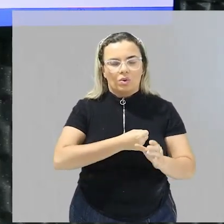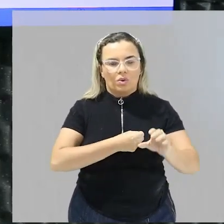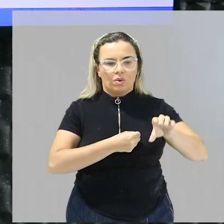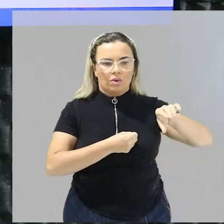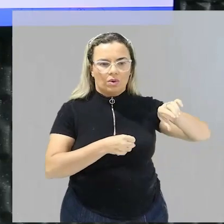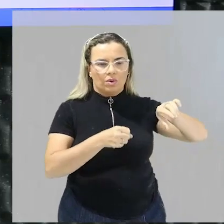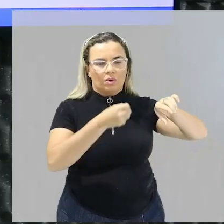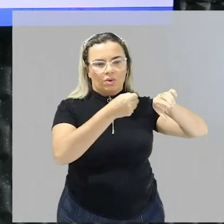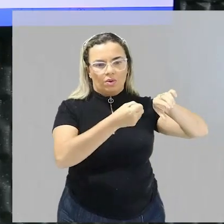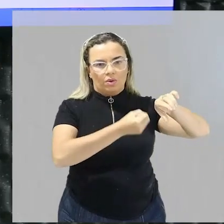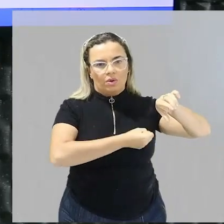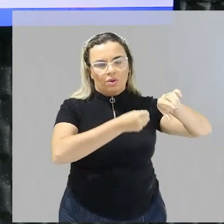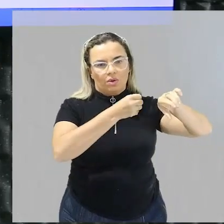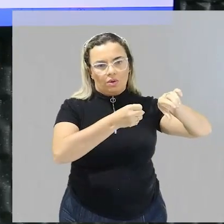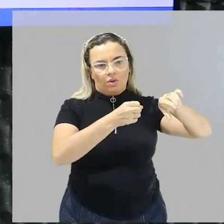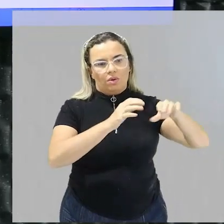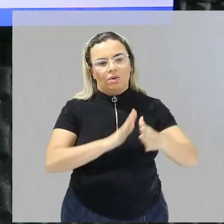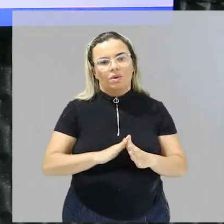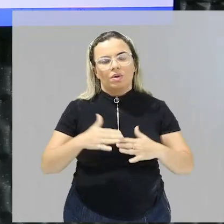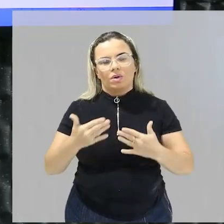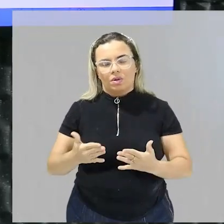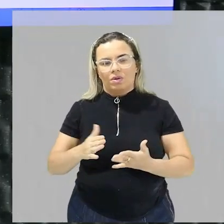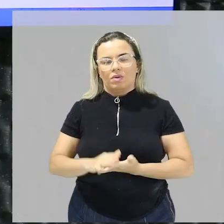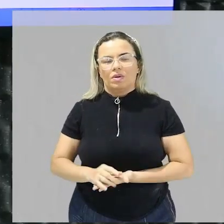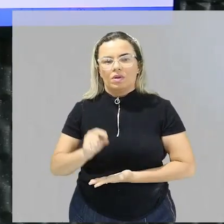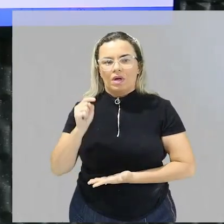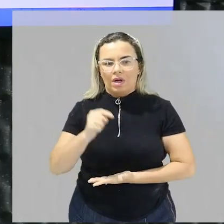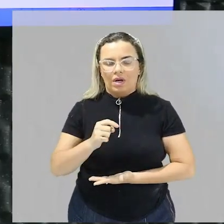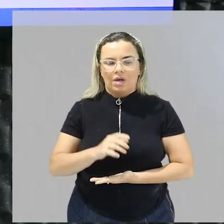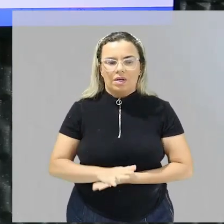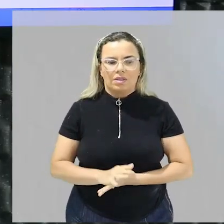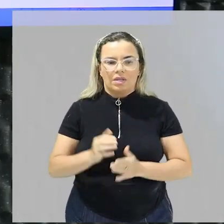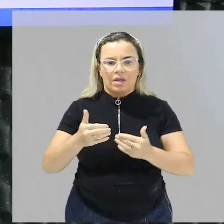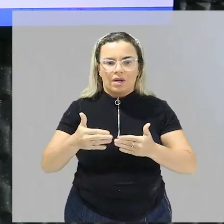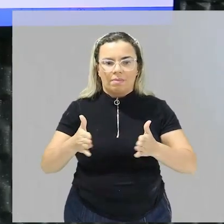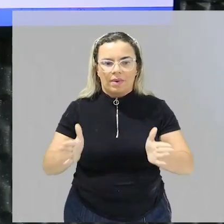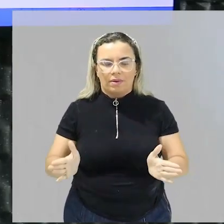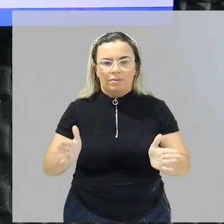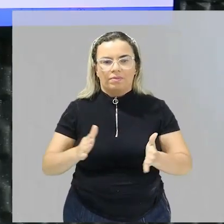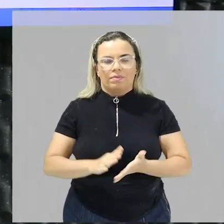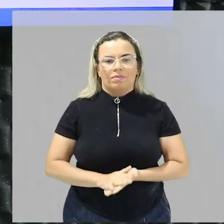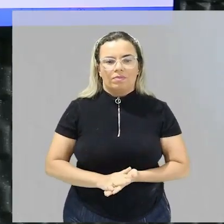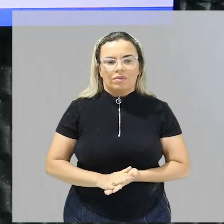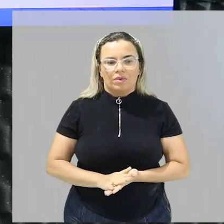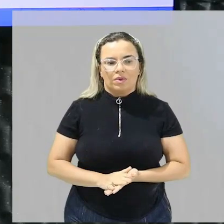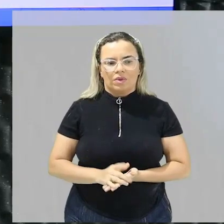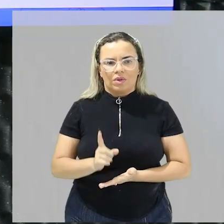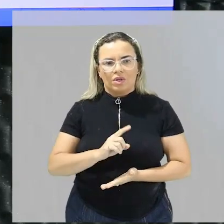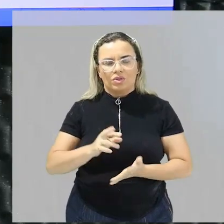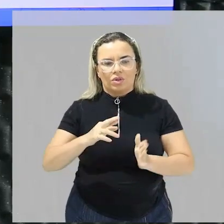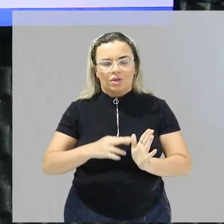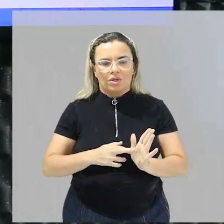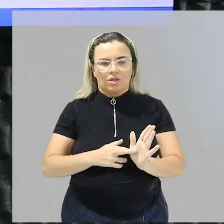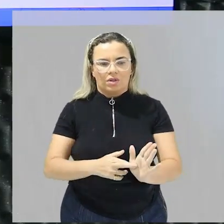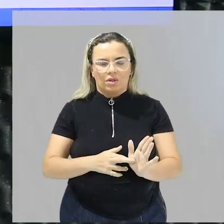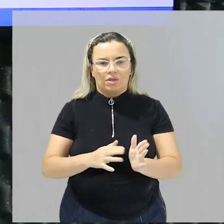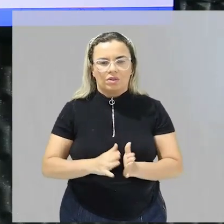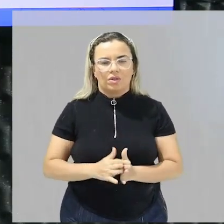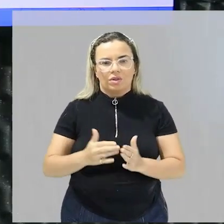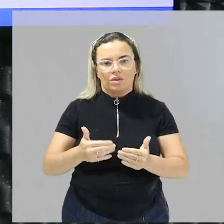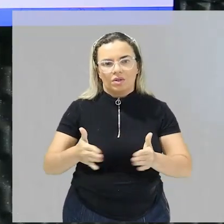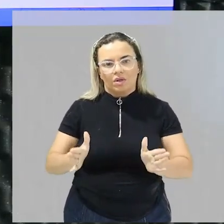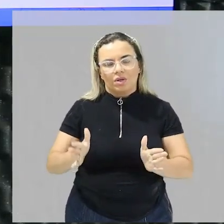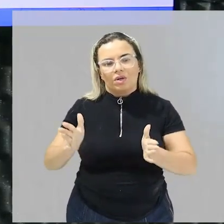número, virado para a letra aqui, para a opção, aí seria aberto. Mas não é só essa maneira de representar o intervalo aberto, gente.